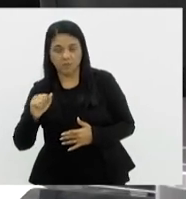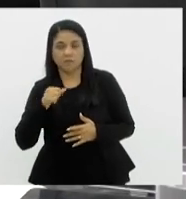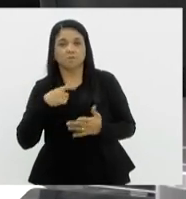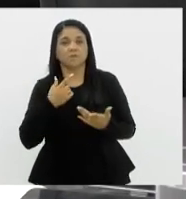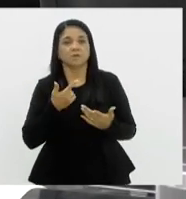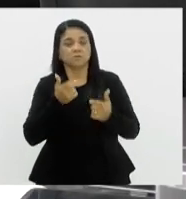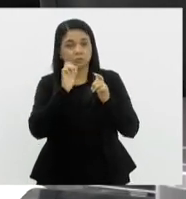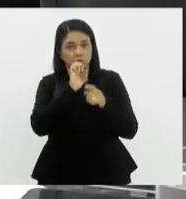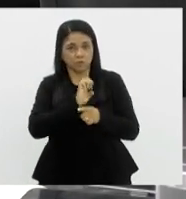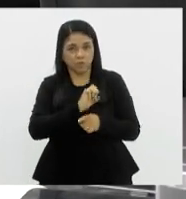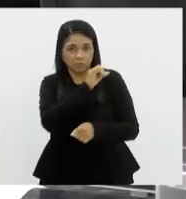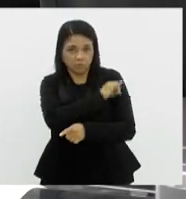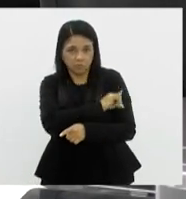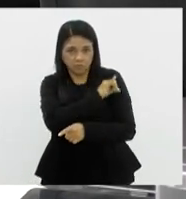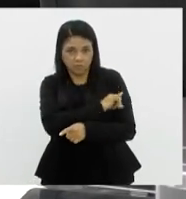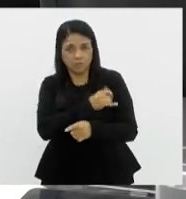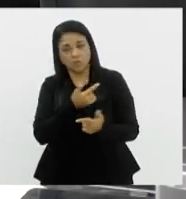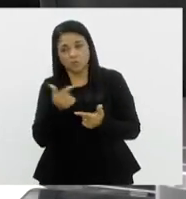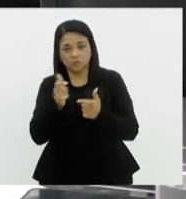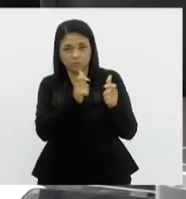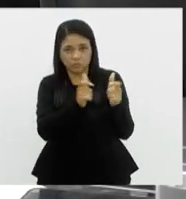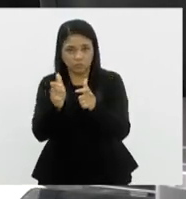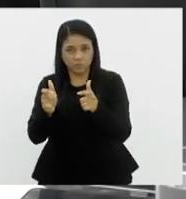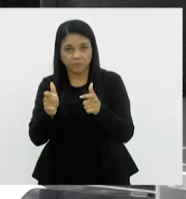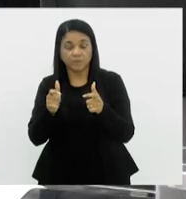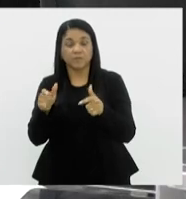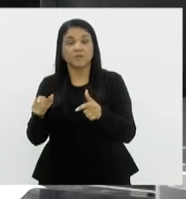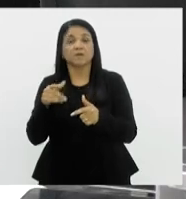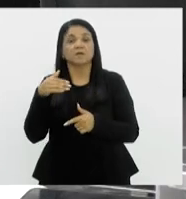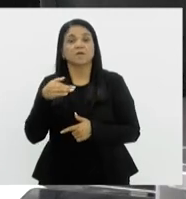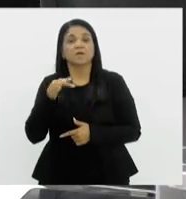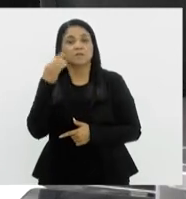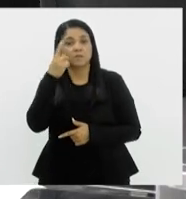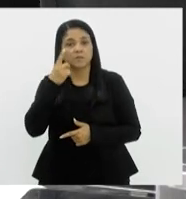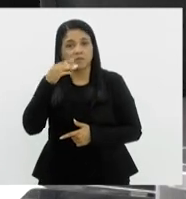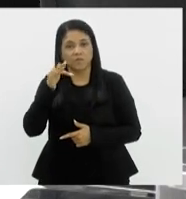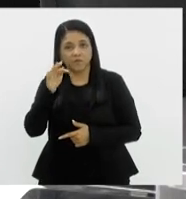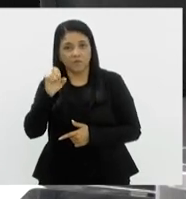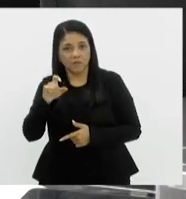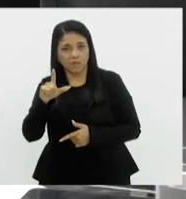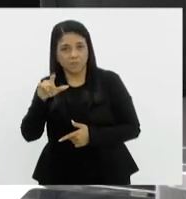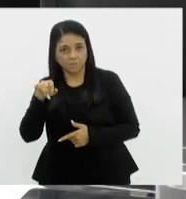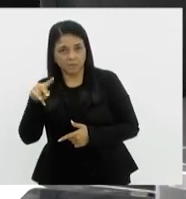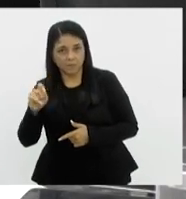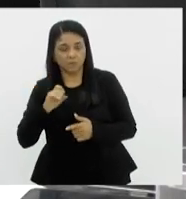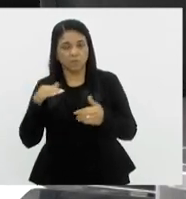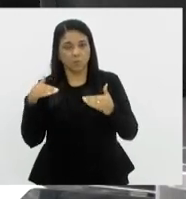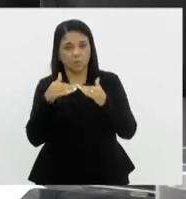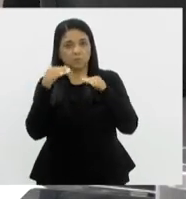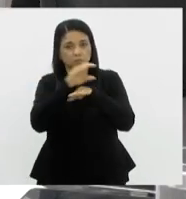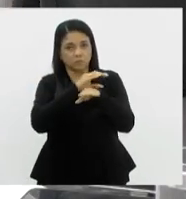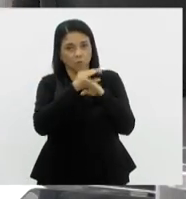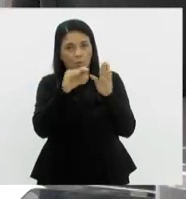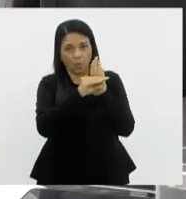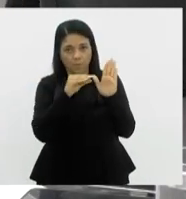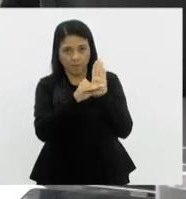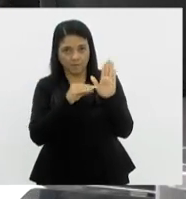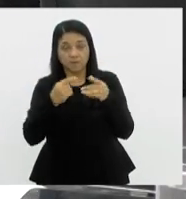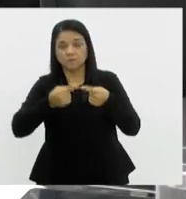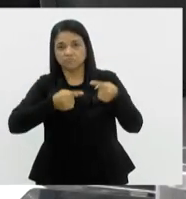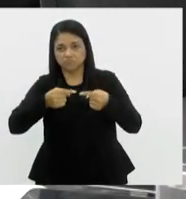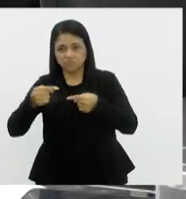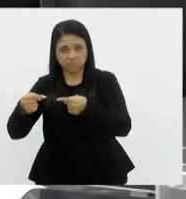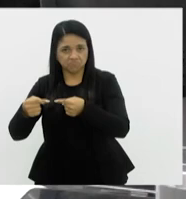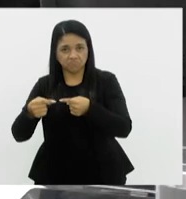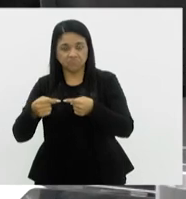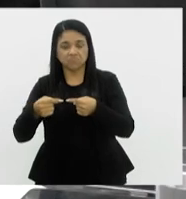providências. O parecer do deputado Filipinho Raves foi pela constitucionalidade com emendas. Em discussão. Não